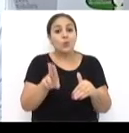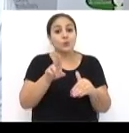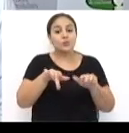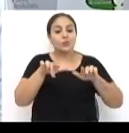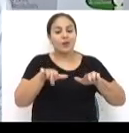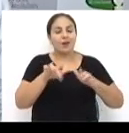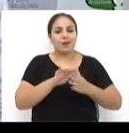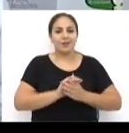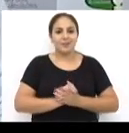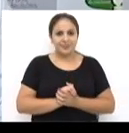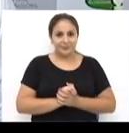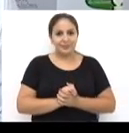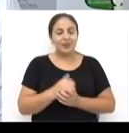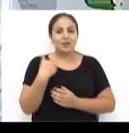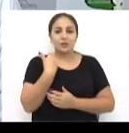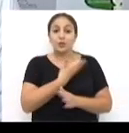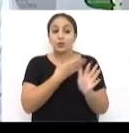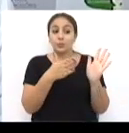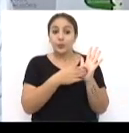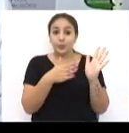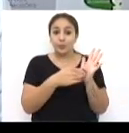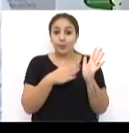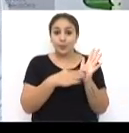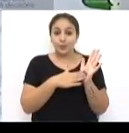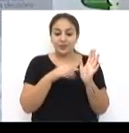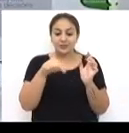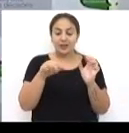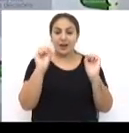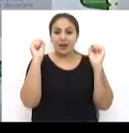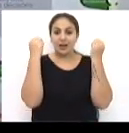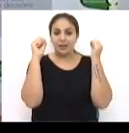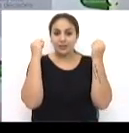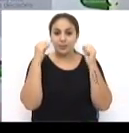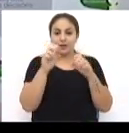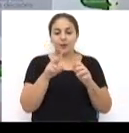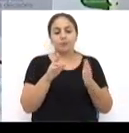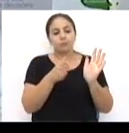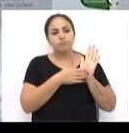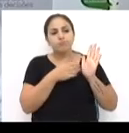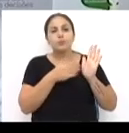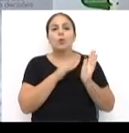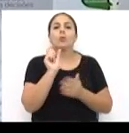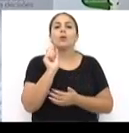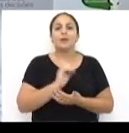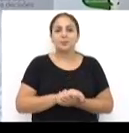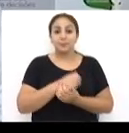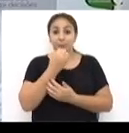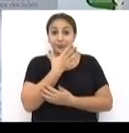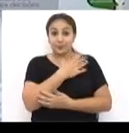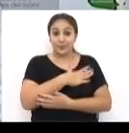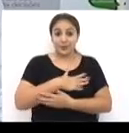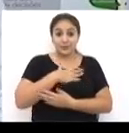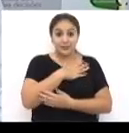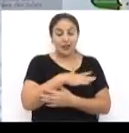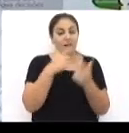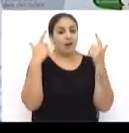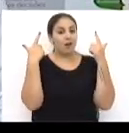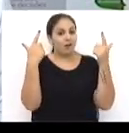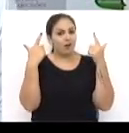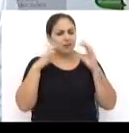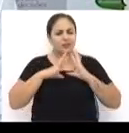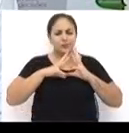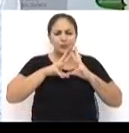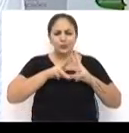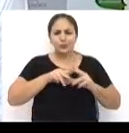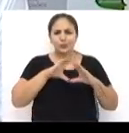vila. Então a gente propôs essa academia ao ar livre para proporcionar, né, bem-estar, lazer